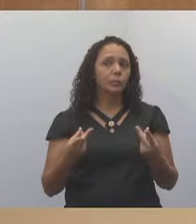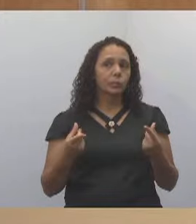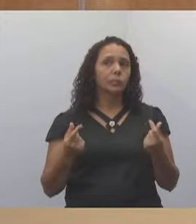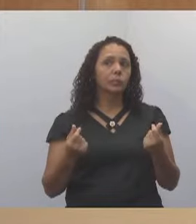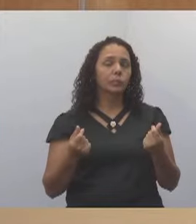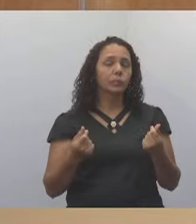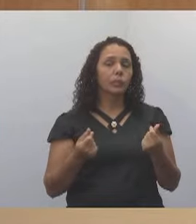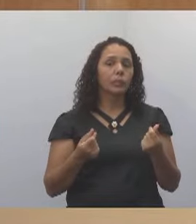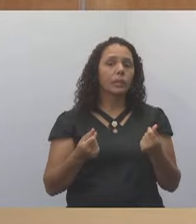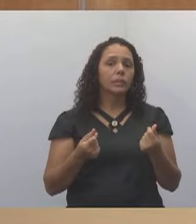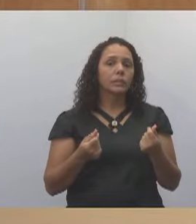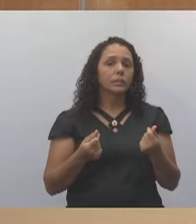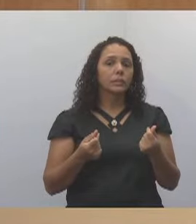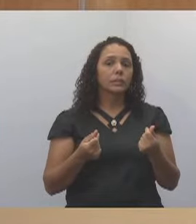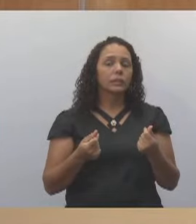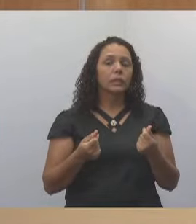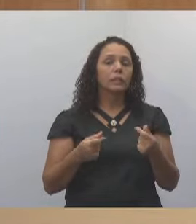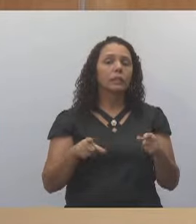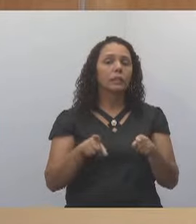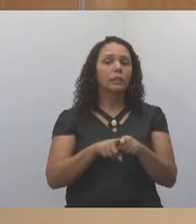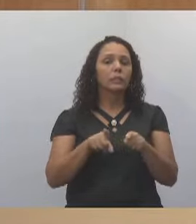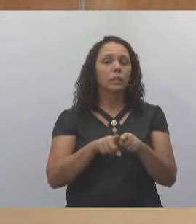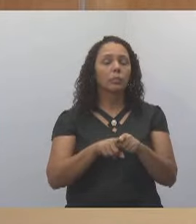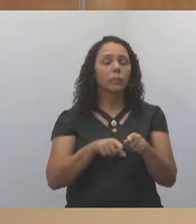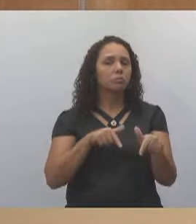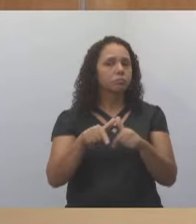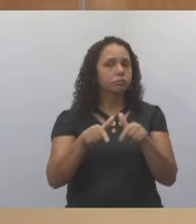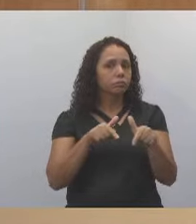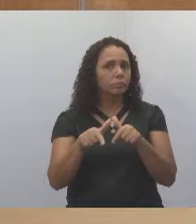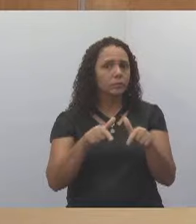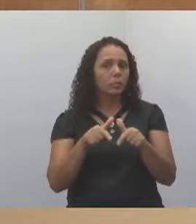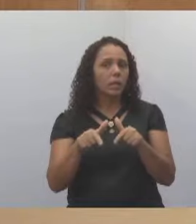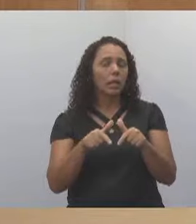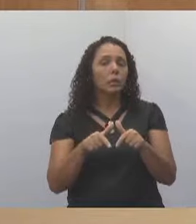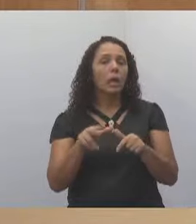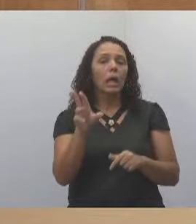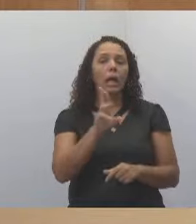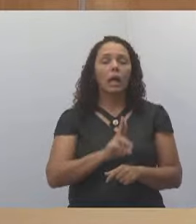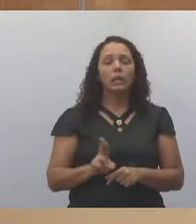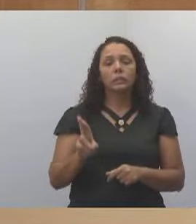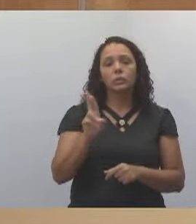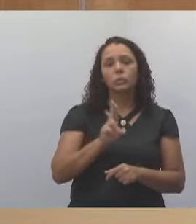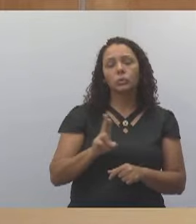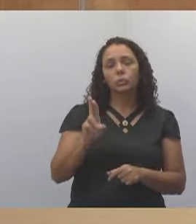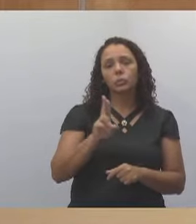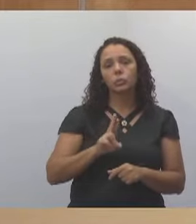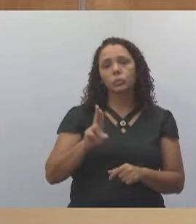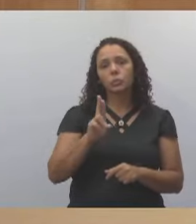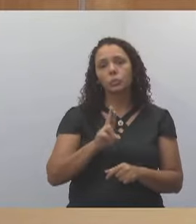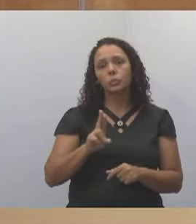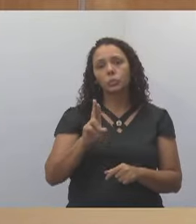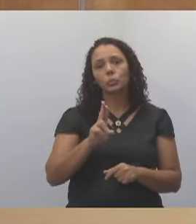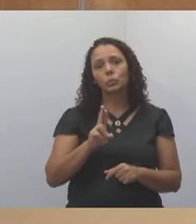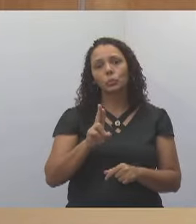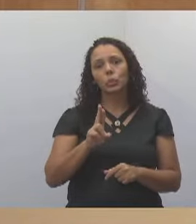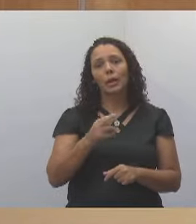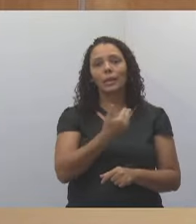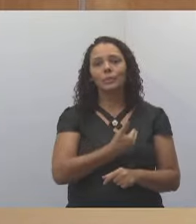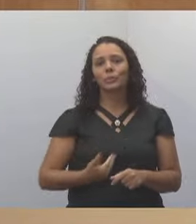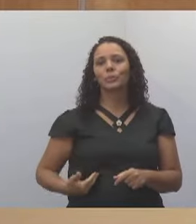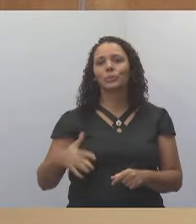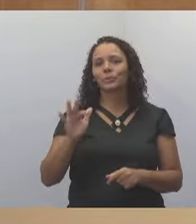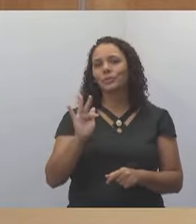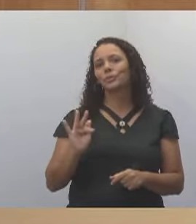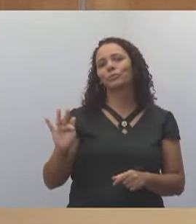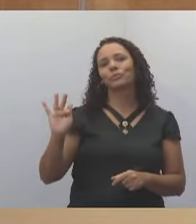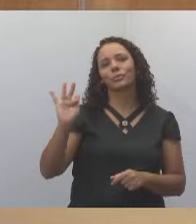de trânsito e também de transportes, de uso exclusivo do governo federal. Né?